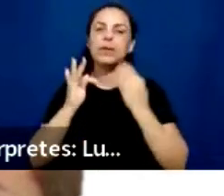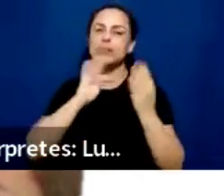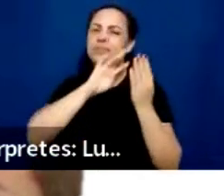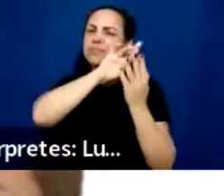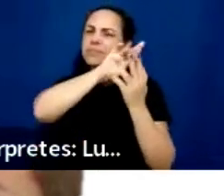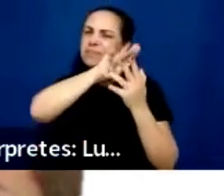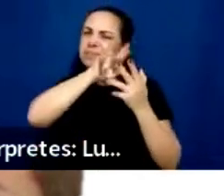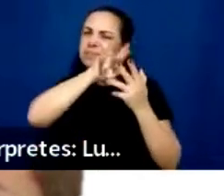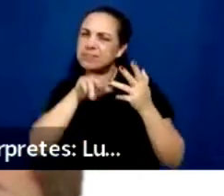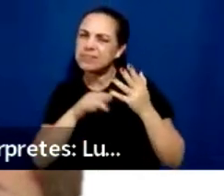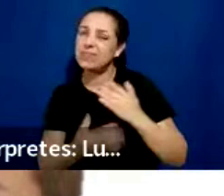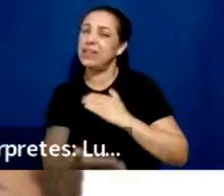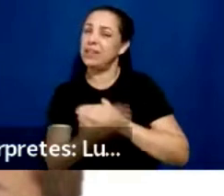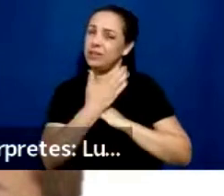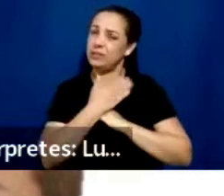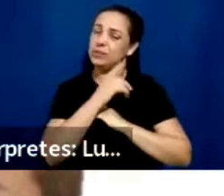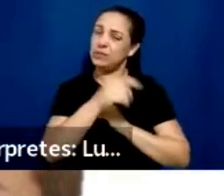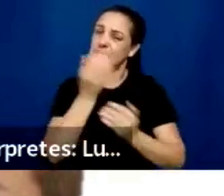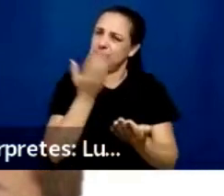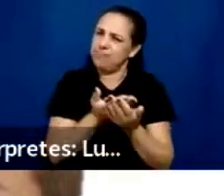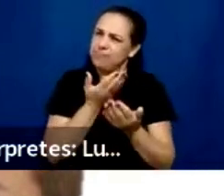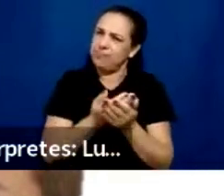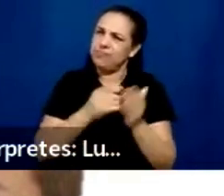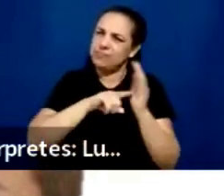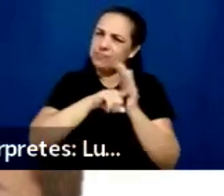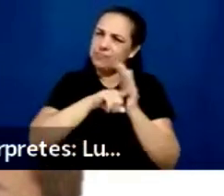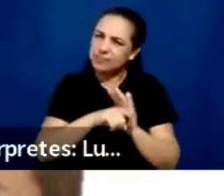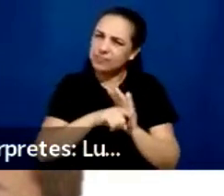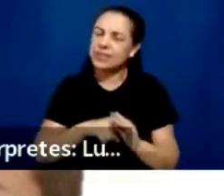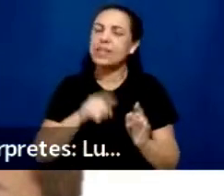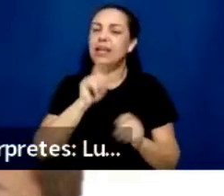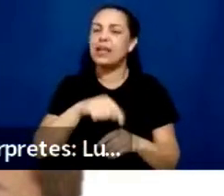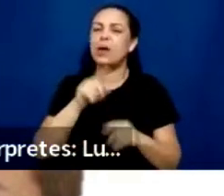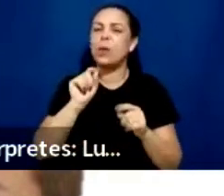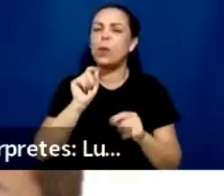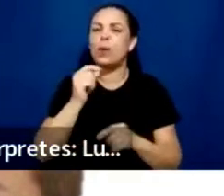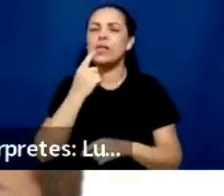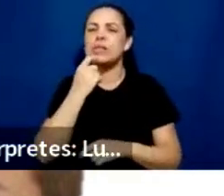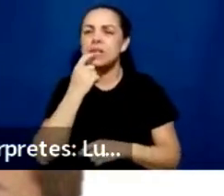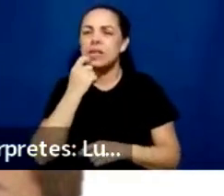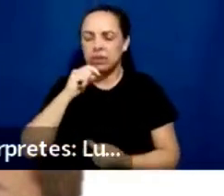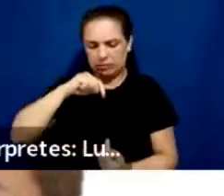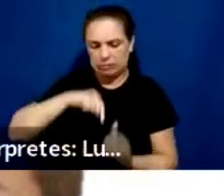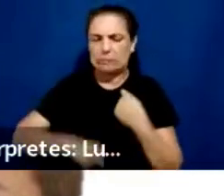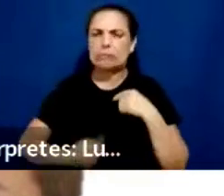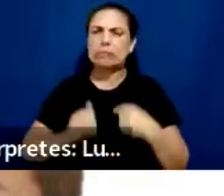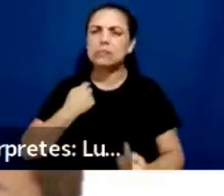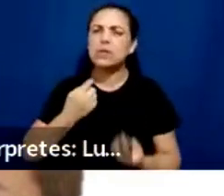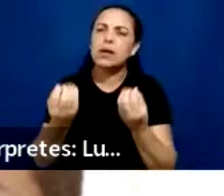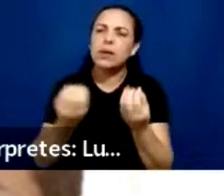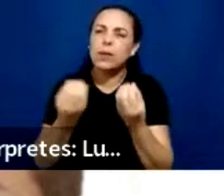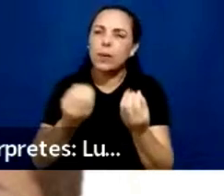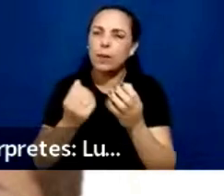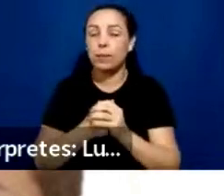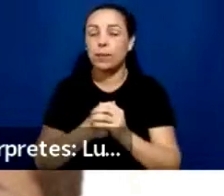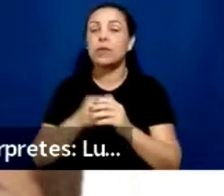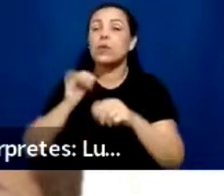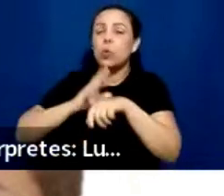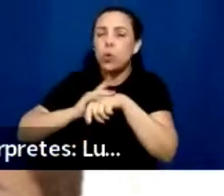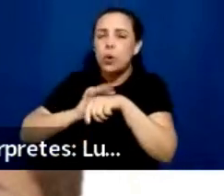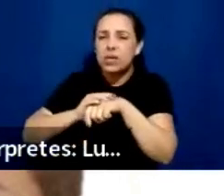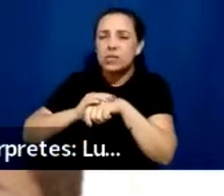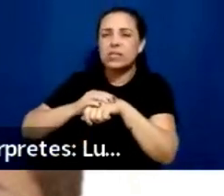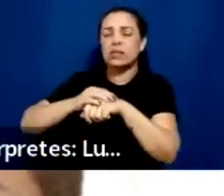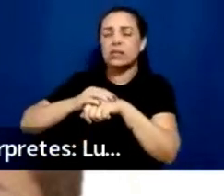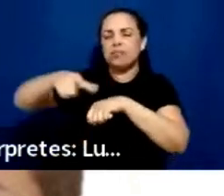da água. E quem vai falar um pouquinho mais para a gente sobre como prevenir as doenças, em